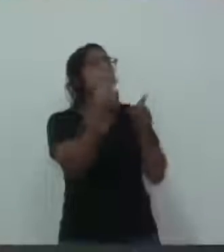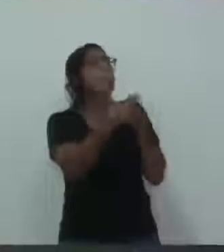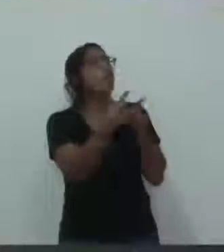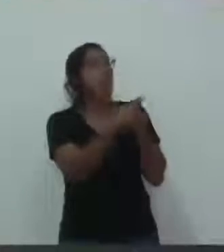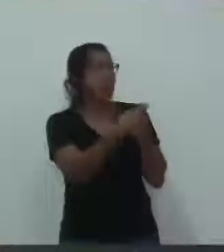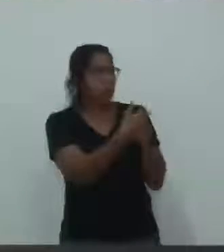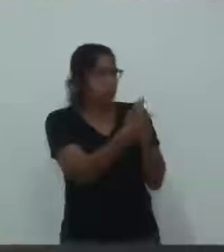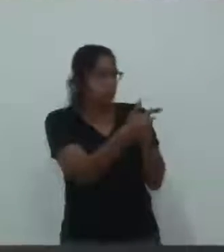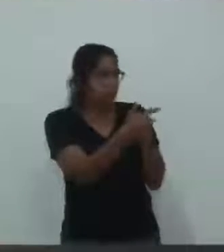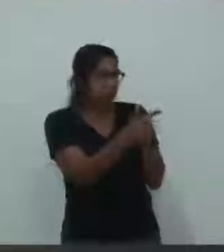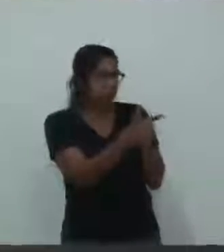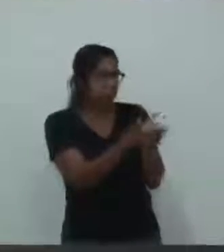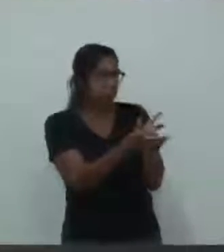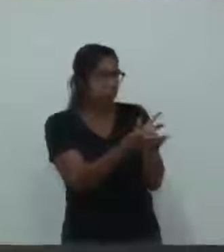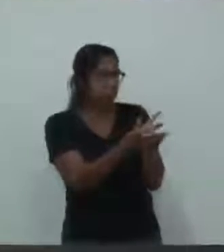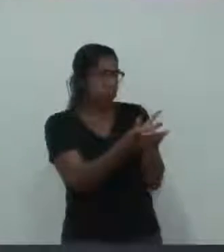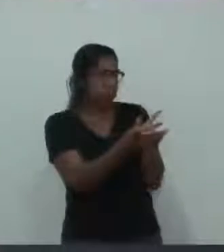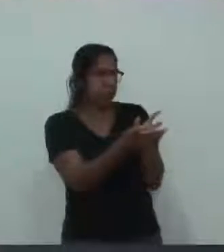voto? Não abre?